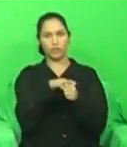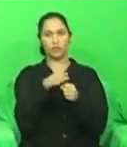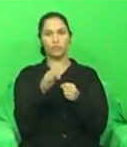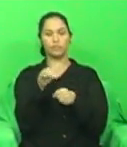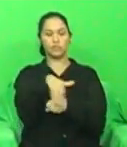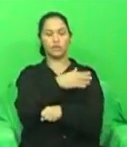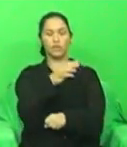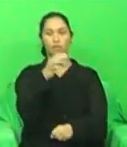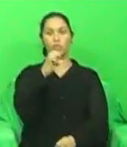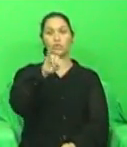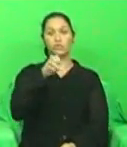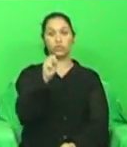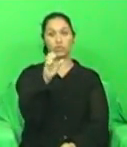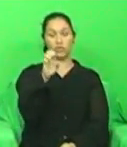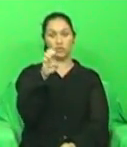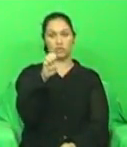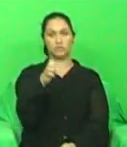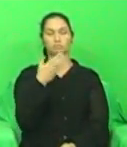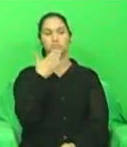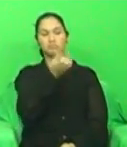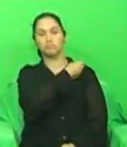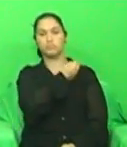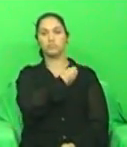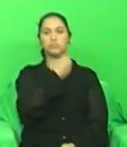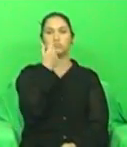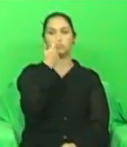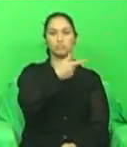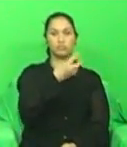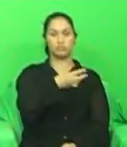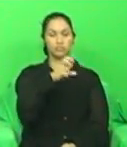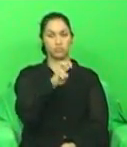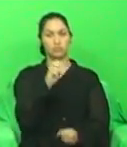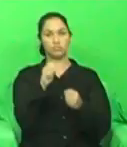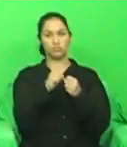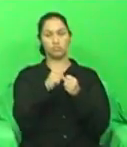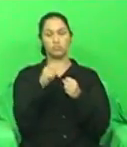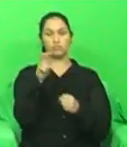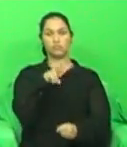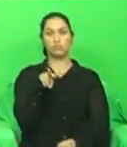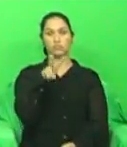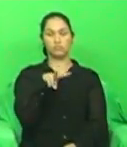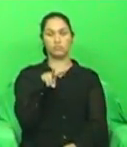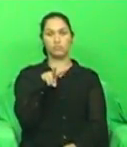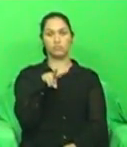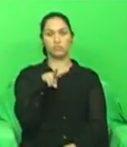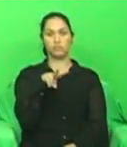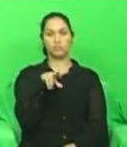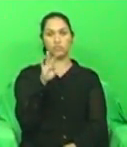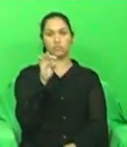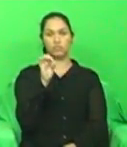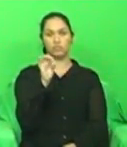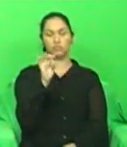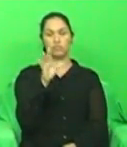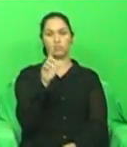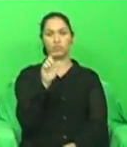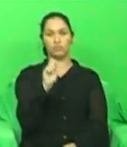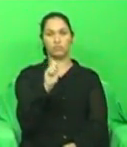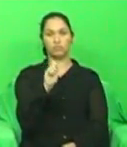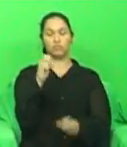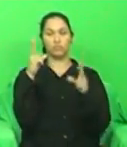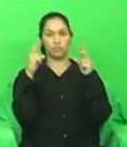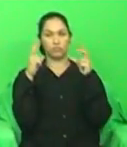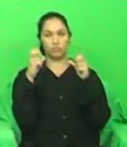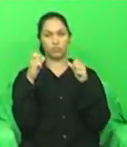mina brasil indicação 235 barras 18 autoria vereador kita belov assunto